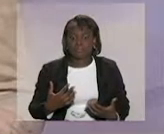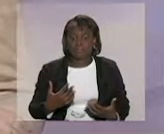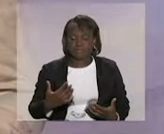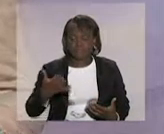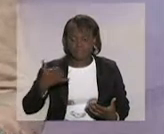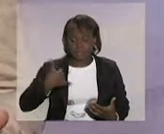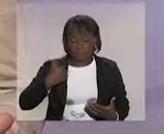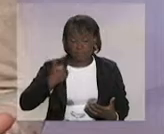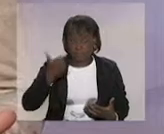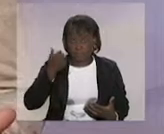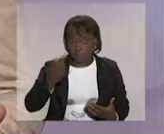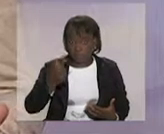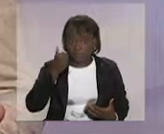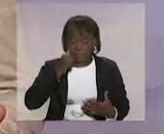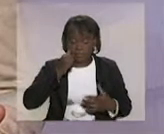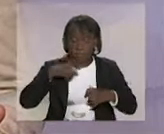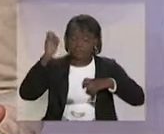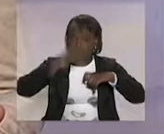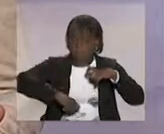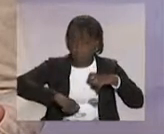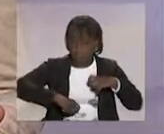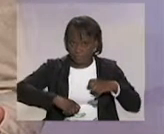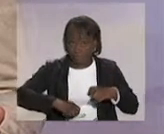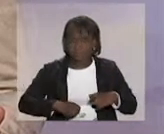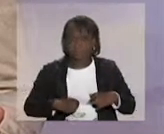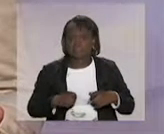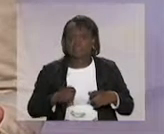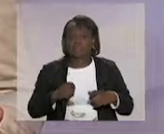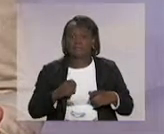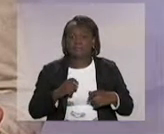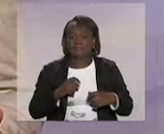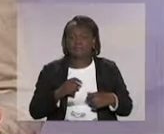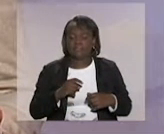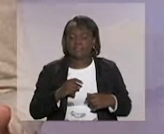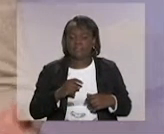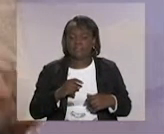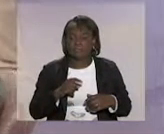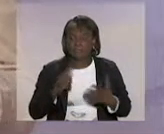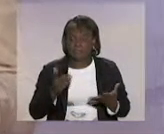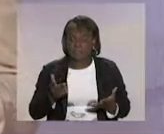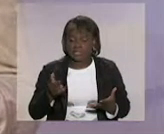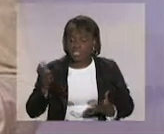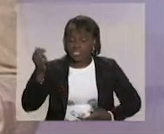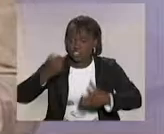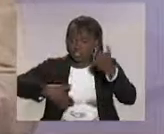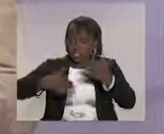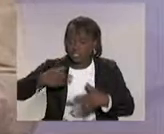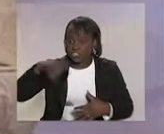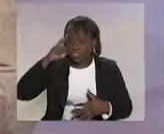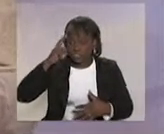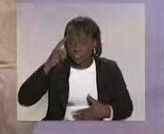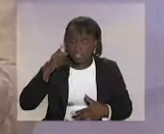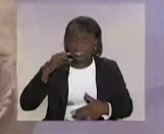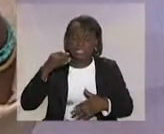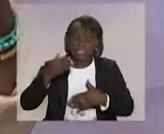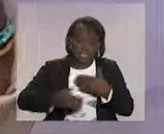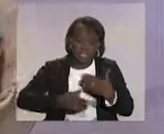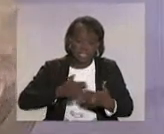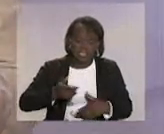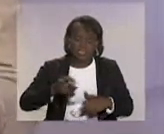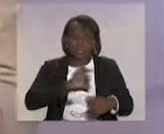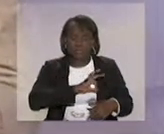foi violentada aos 17 anos, né? E assim, a história que ela conta de todo o processo,